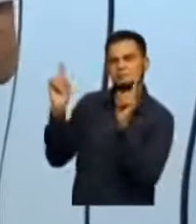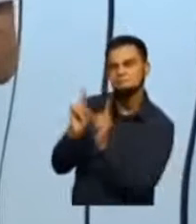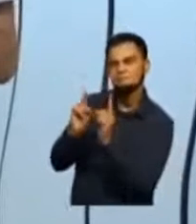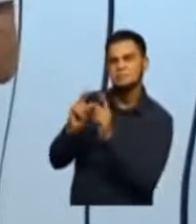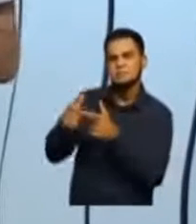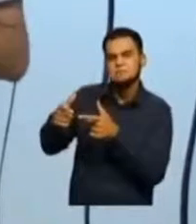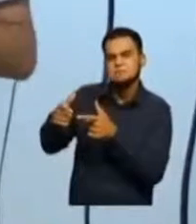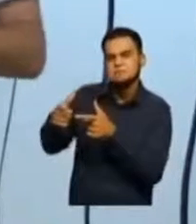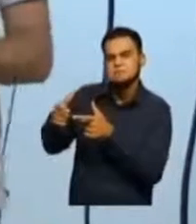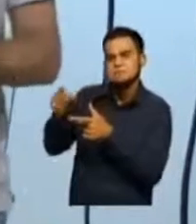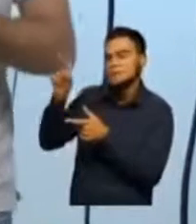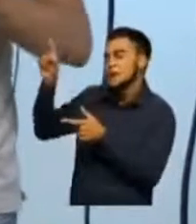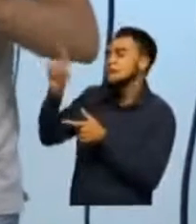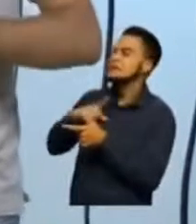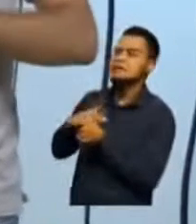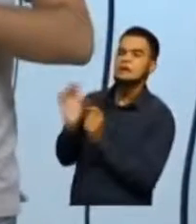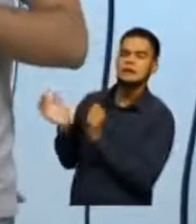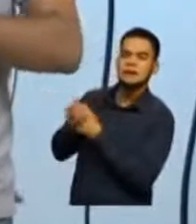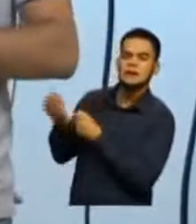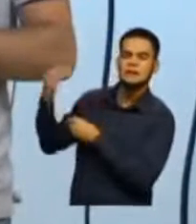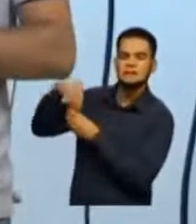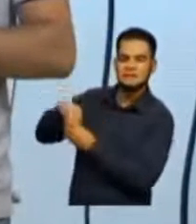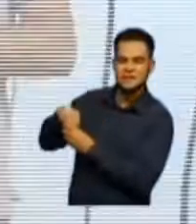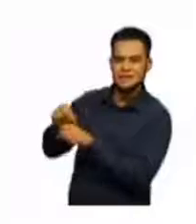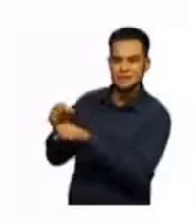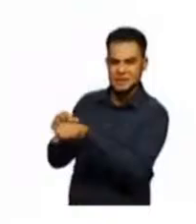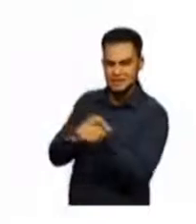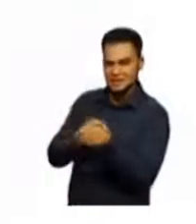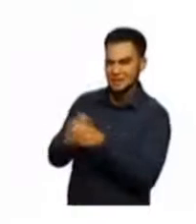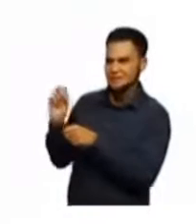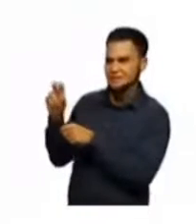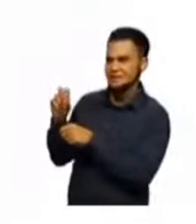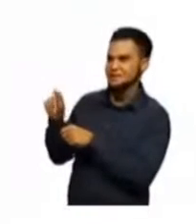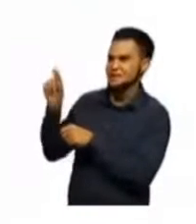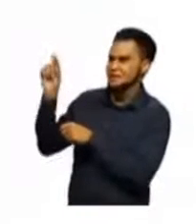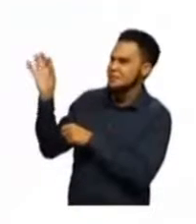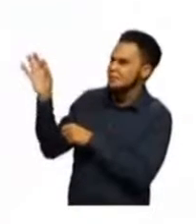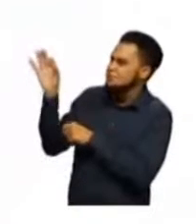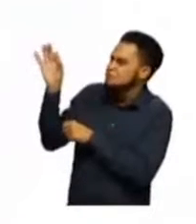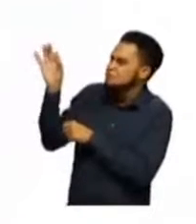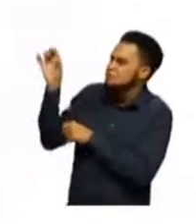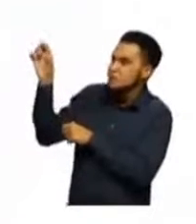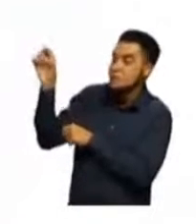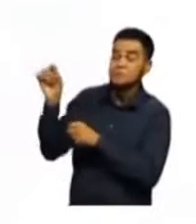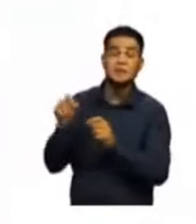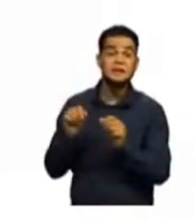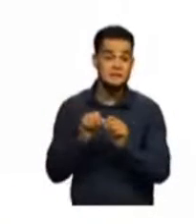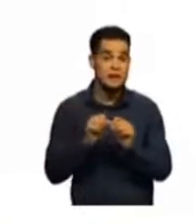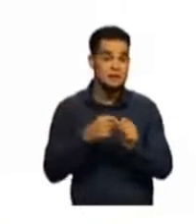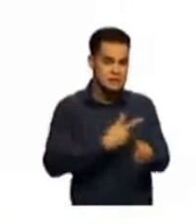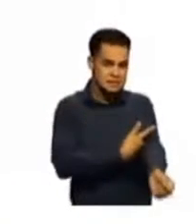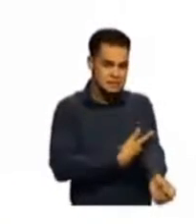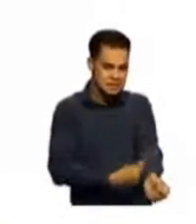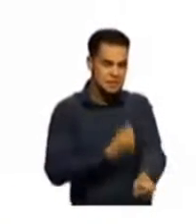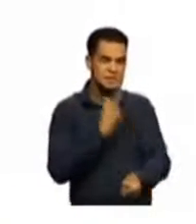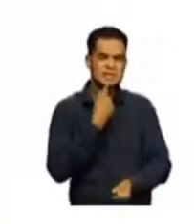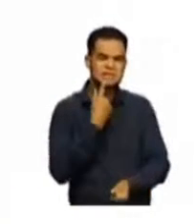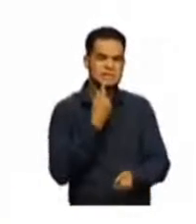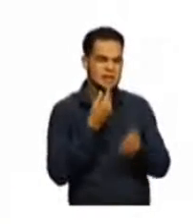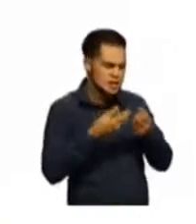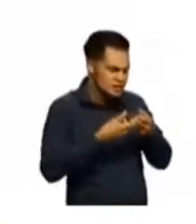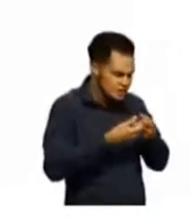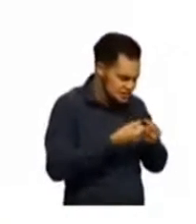gente vai encontrar ele no interior das células infectadas. Quando a gente então faz um exame de sangue, a gente consegue ver dentro